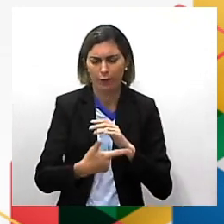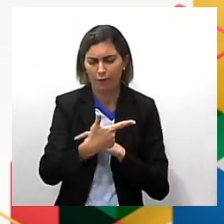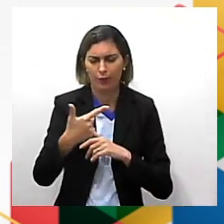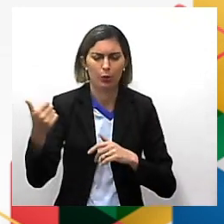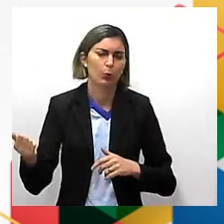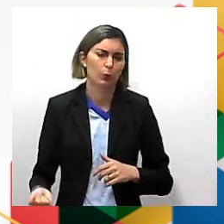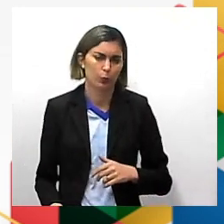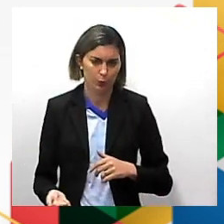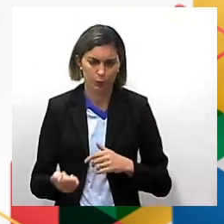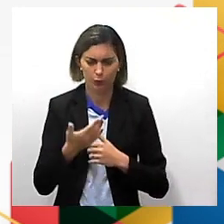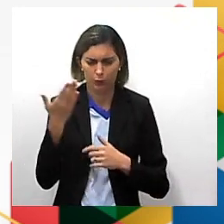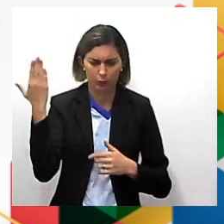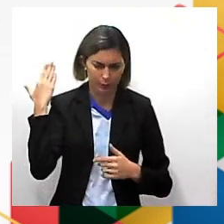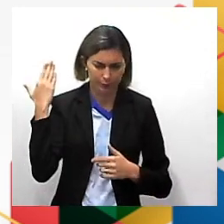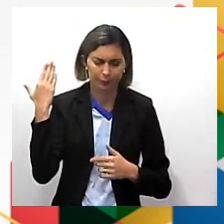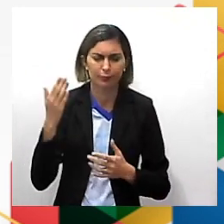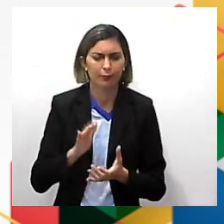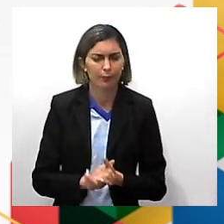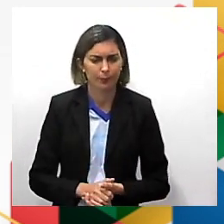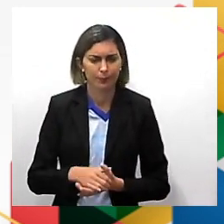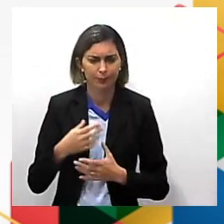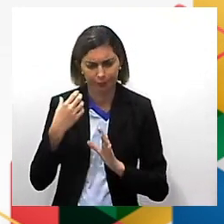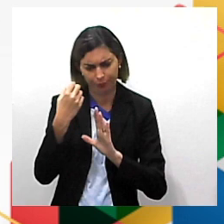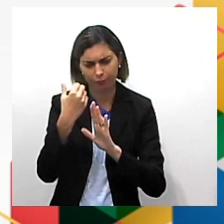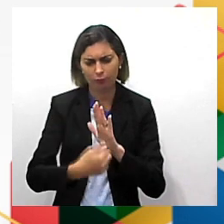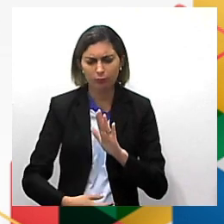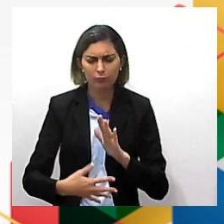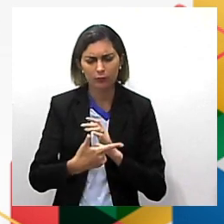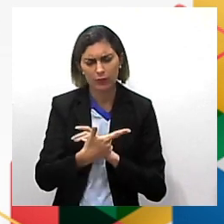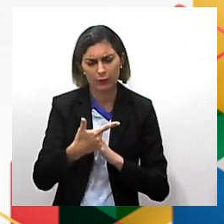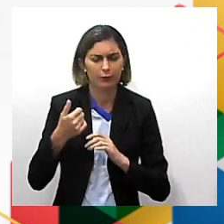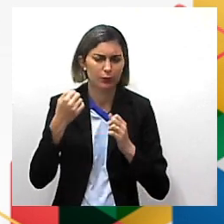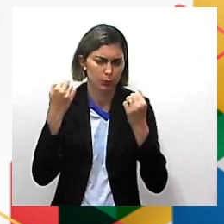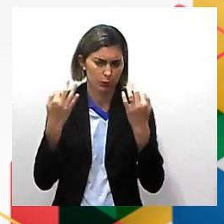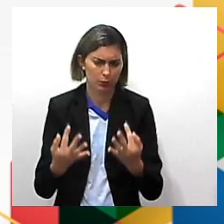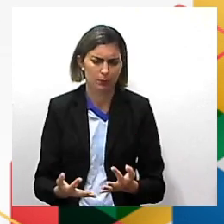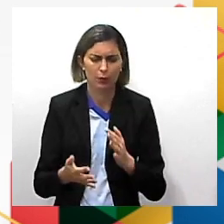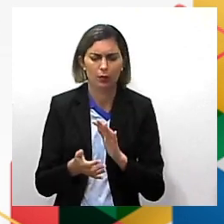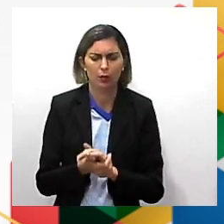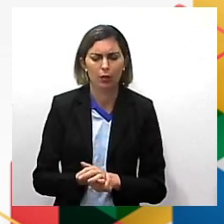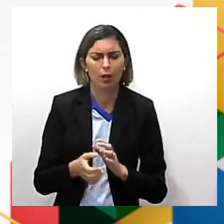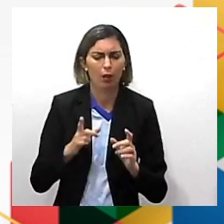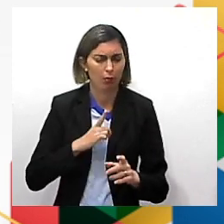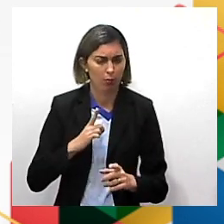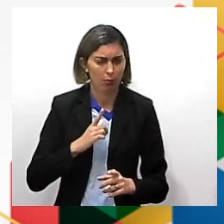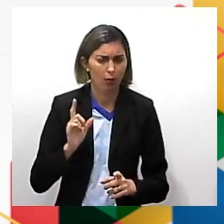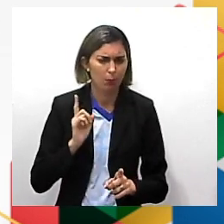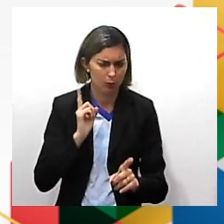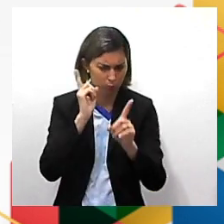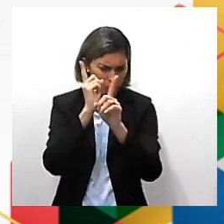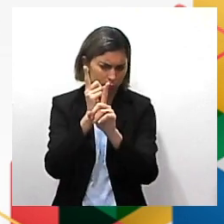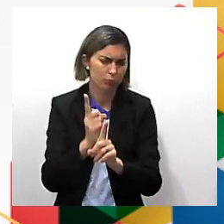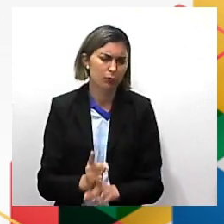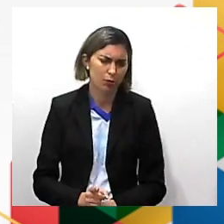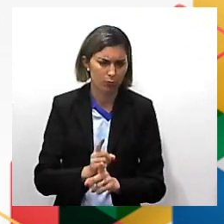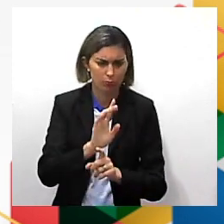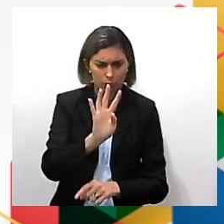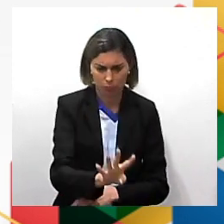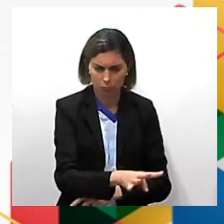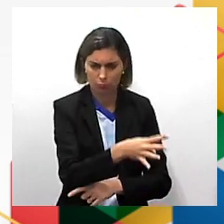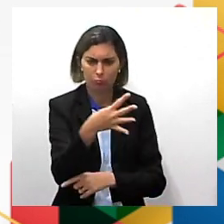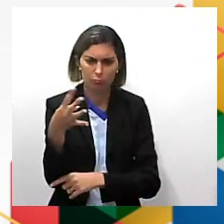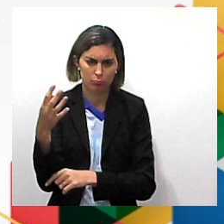21. Show de bola! O descritor diz o seguinte: temos que identificar o gráfico